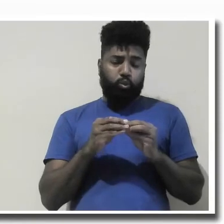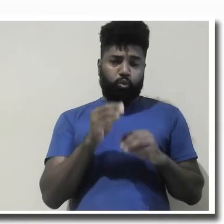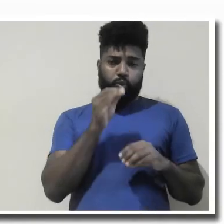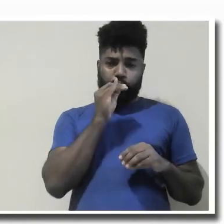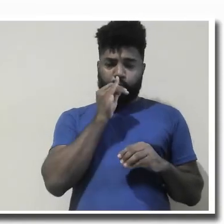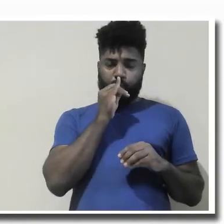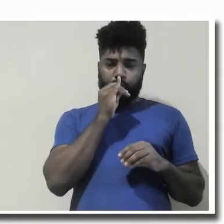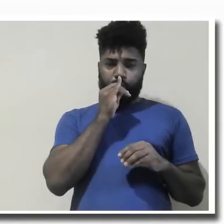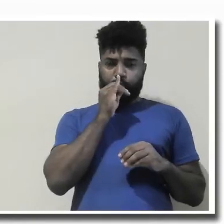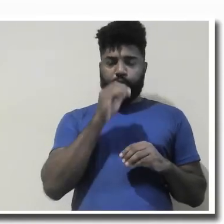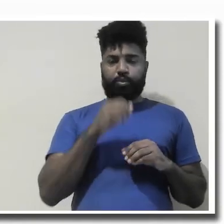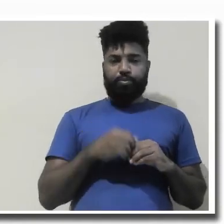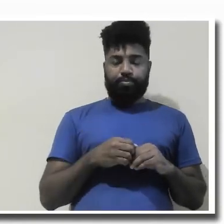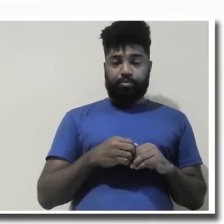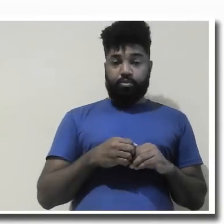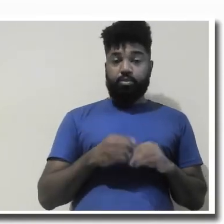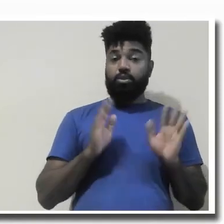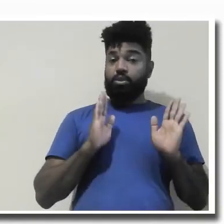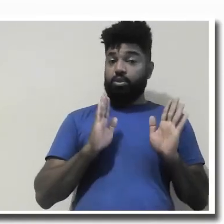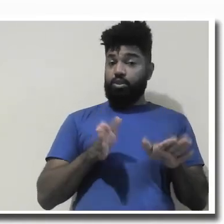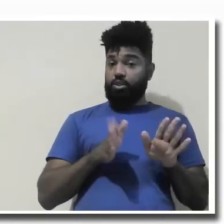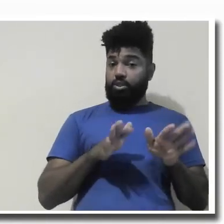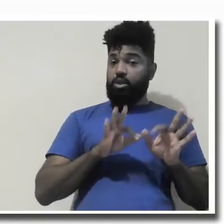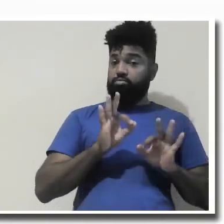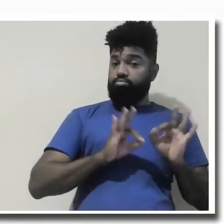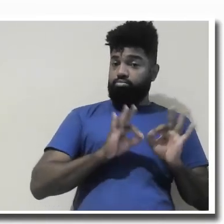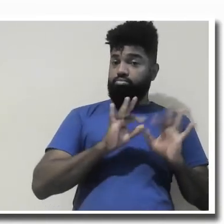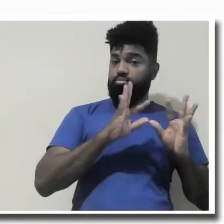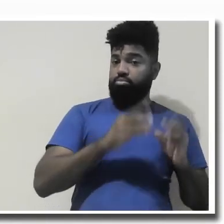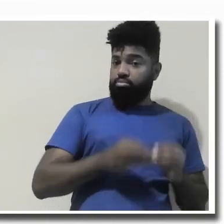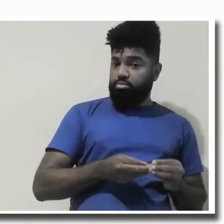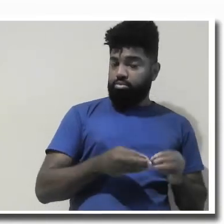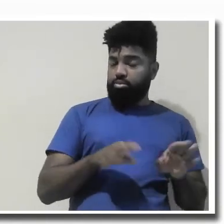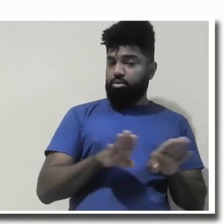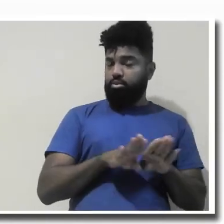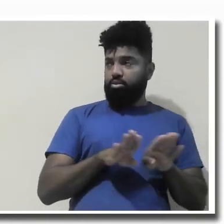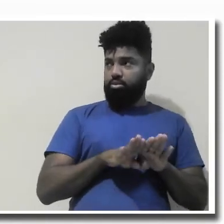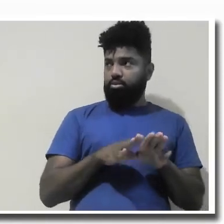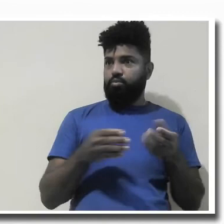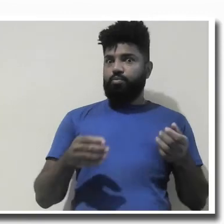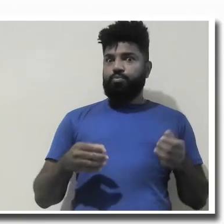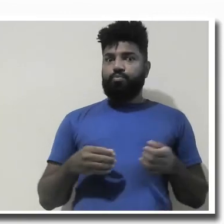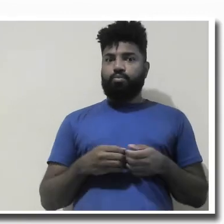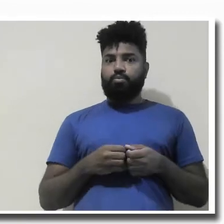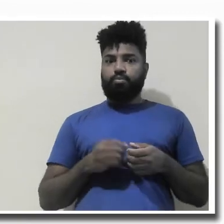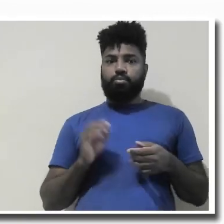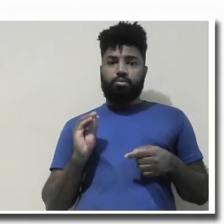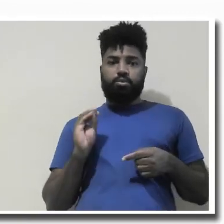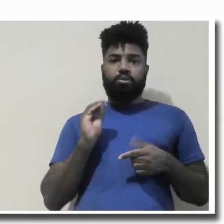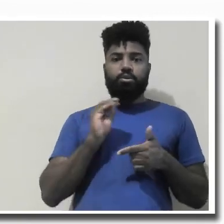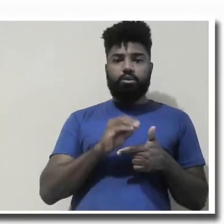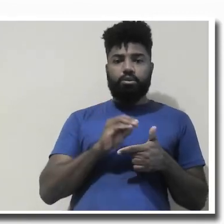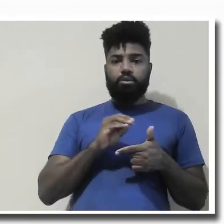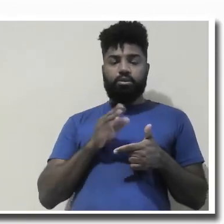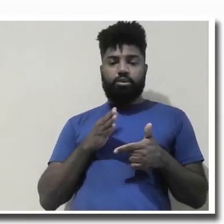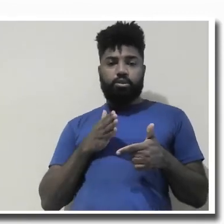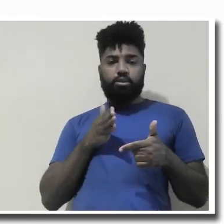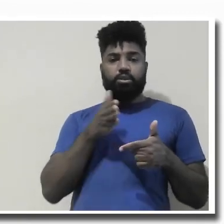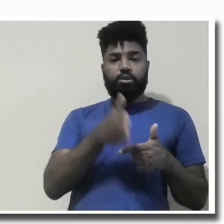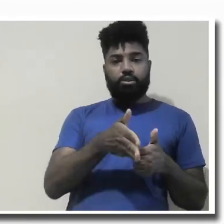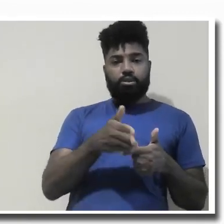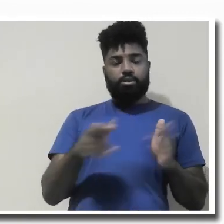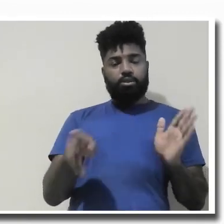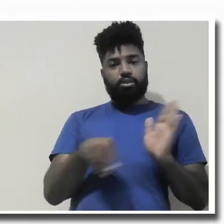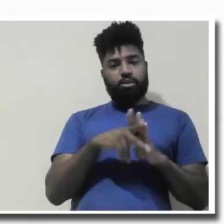desta expressão que acabamos de resolver, como aplicação indireta desta